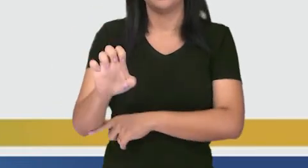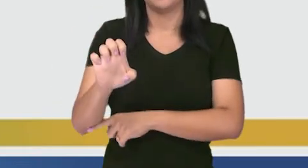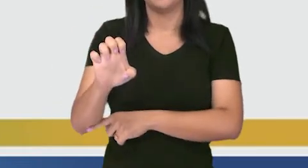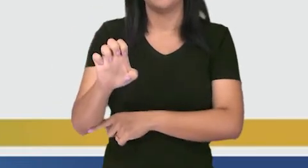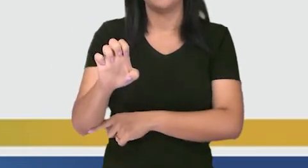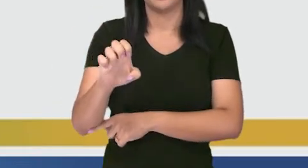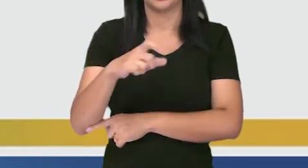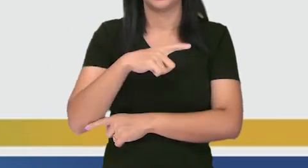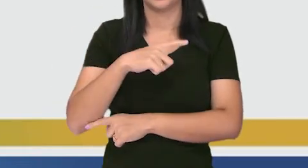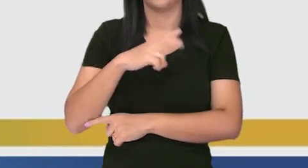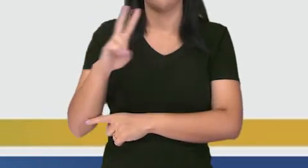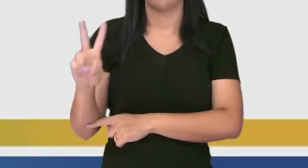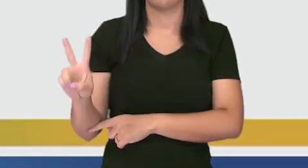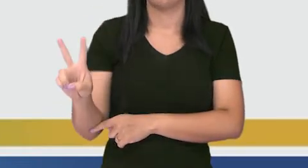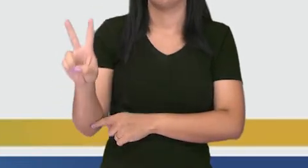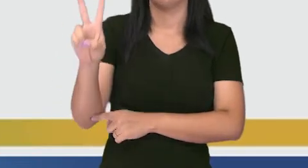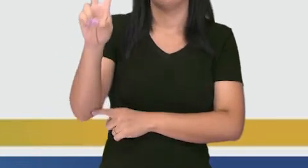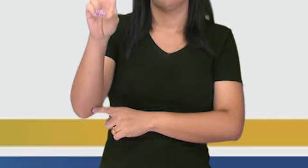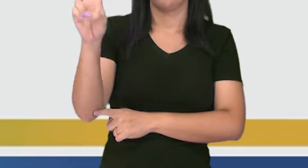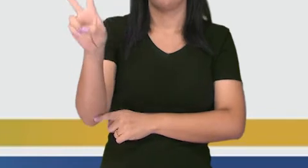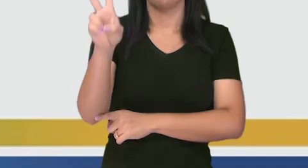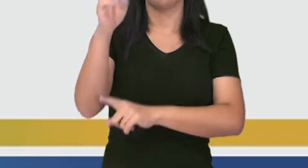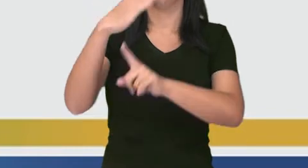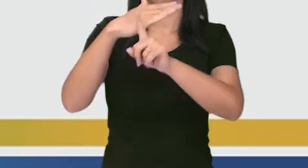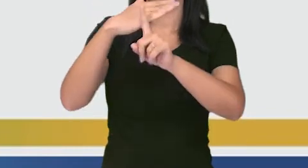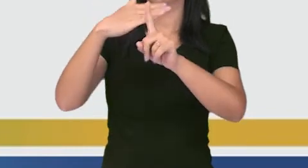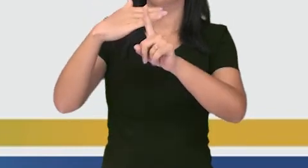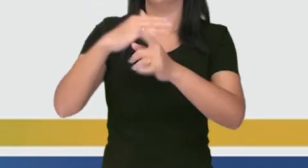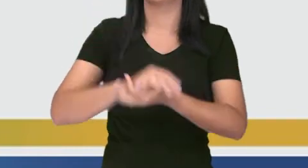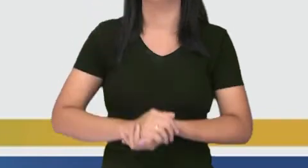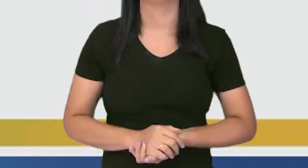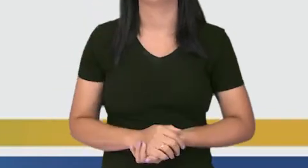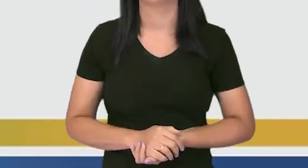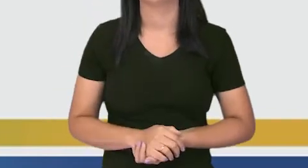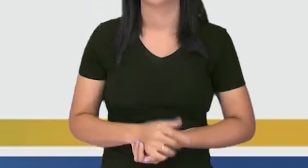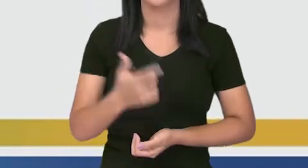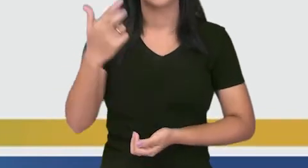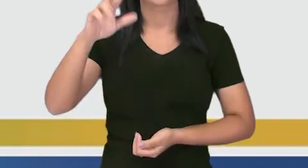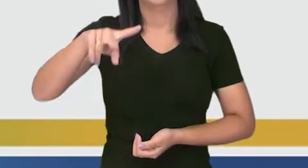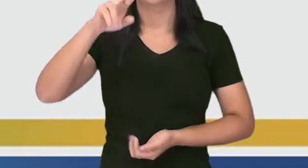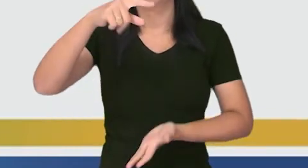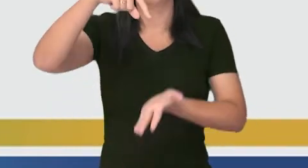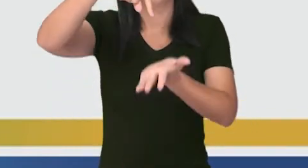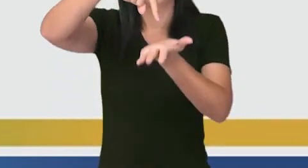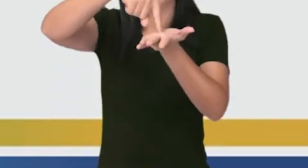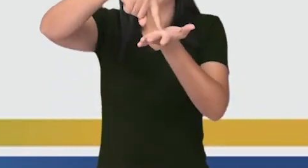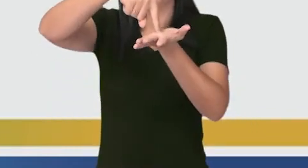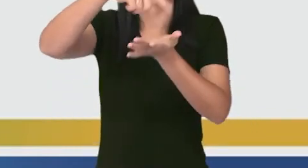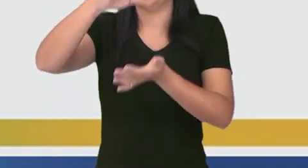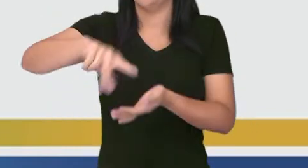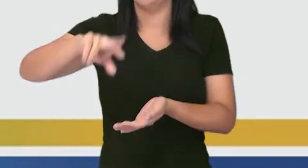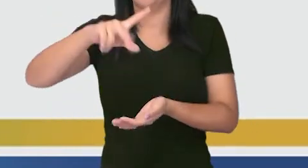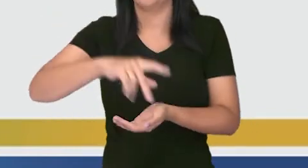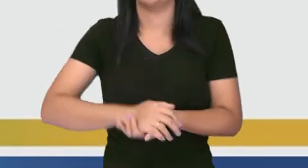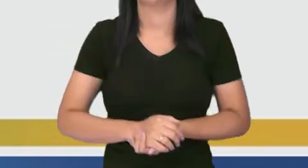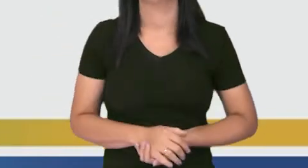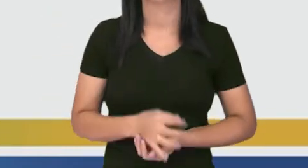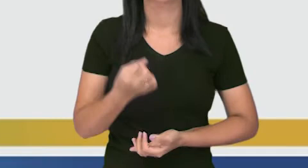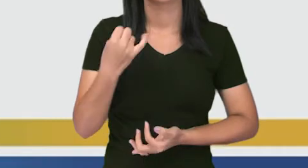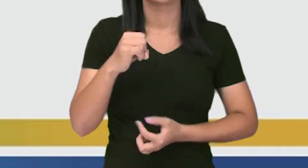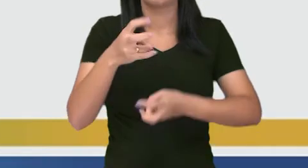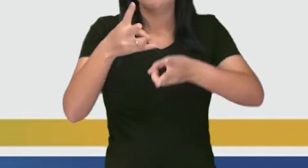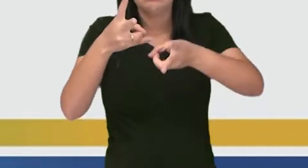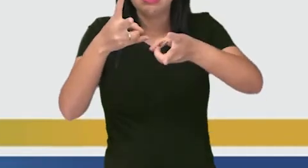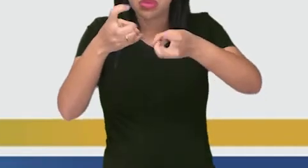com o seu valor médio fora do centro Então observa em bem se vocês olharem